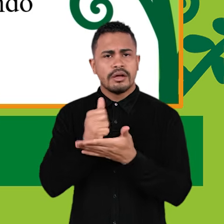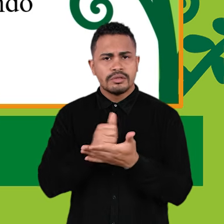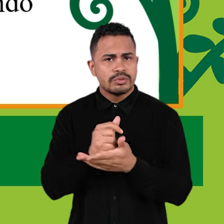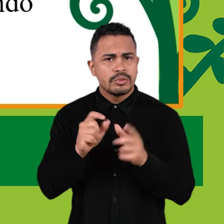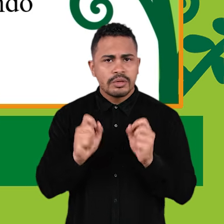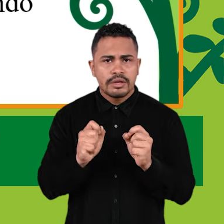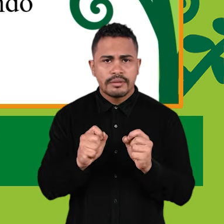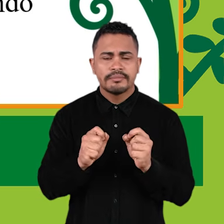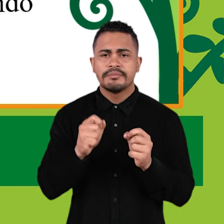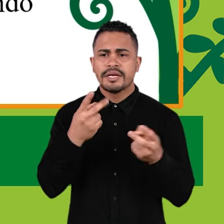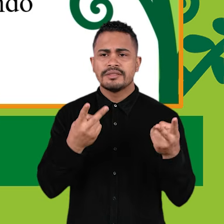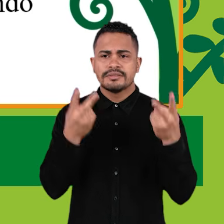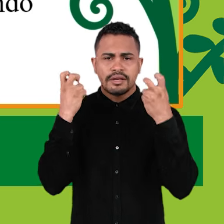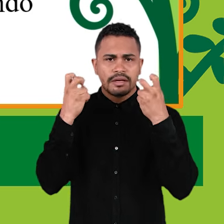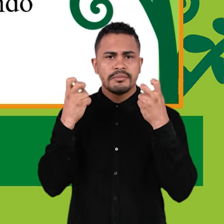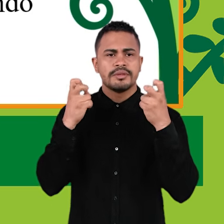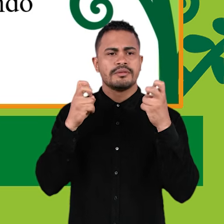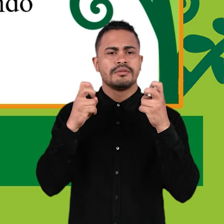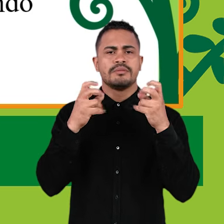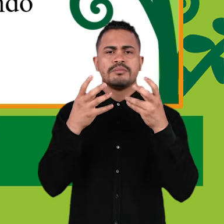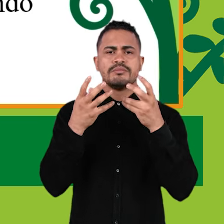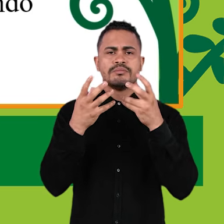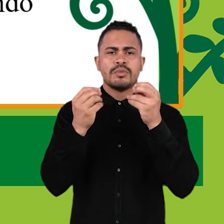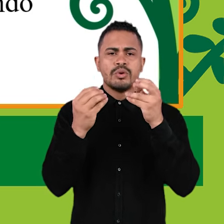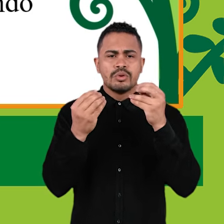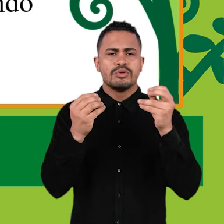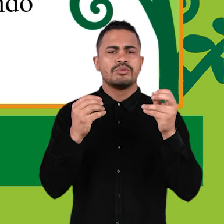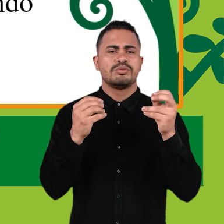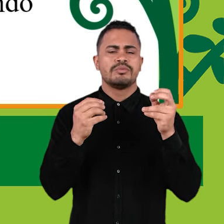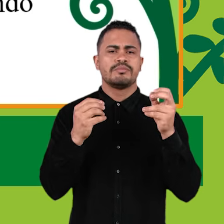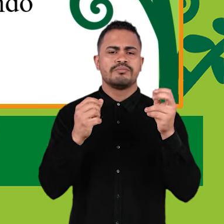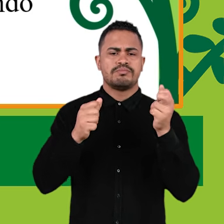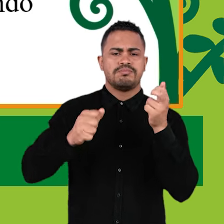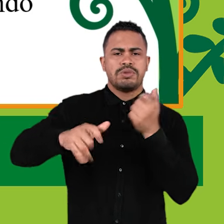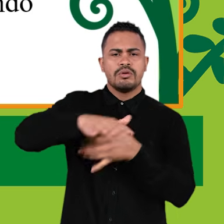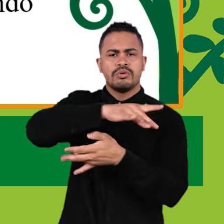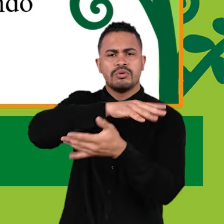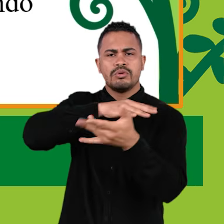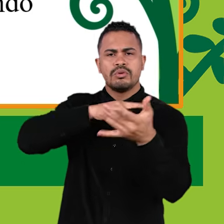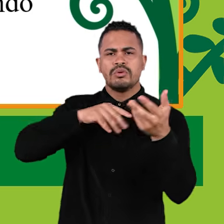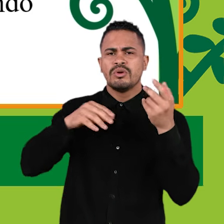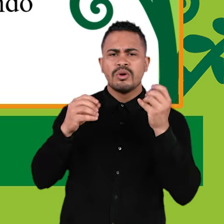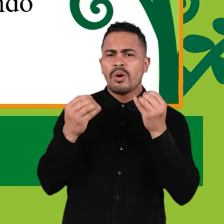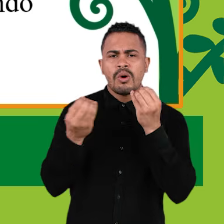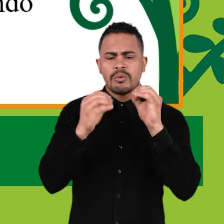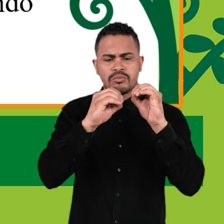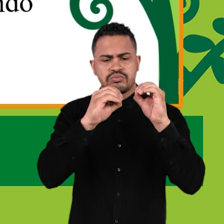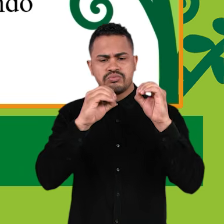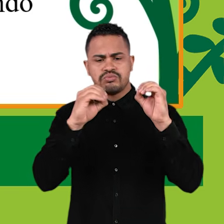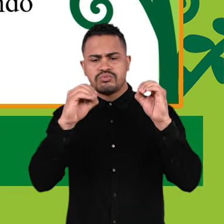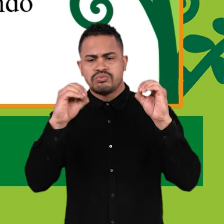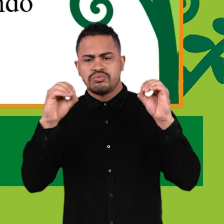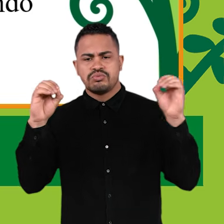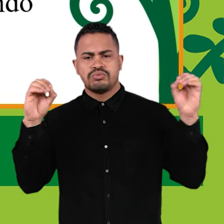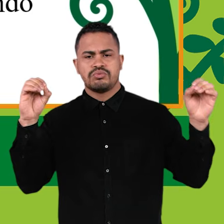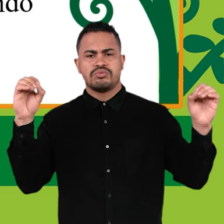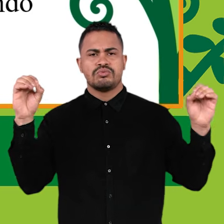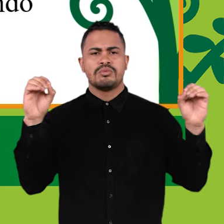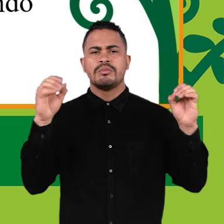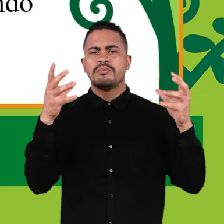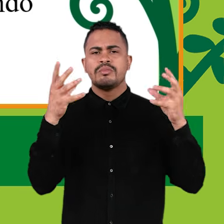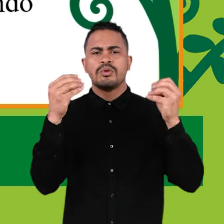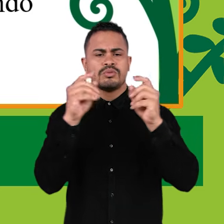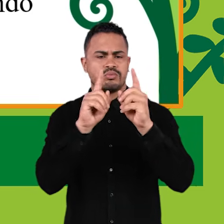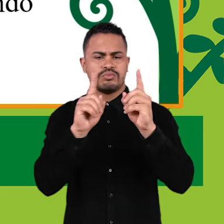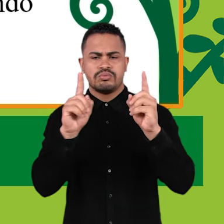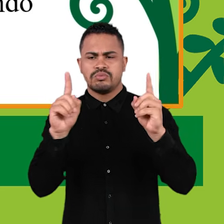as galáxias estão se afastando, né? Então, os astrônomos, percebendo que elas estão se afastando, eles imaginaram o seguinte: se a gente voltasse no